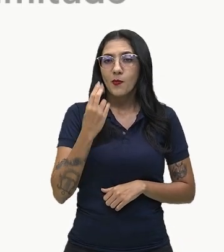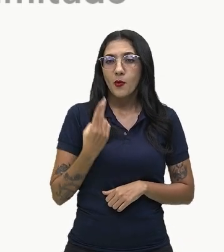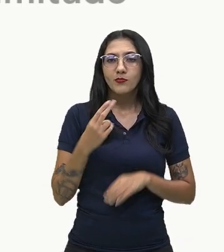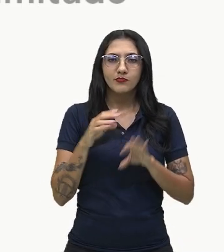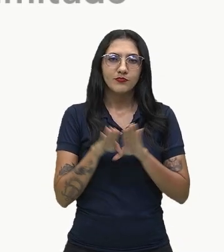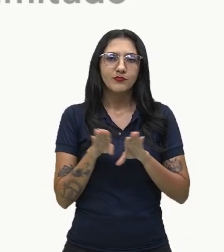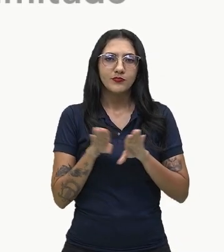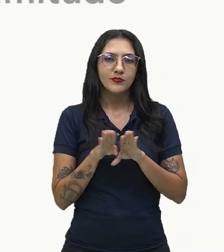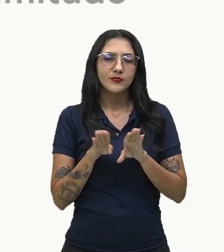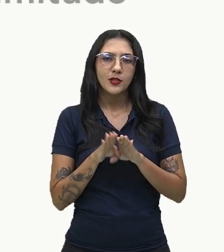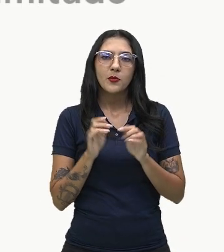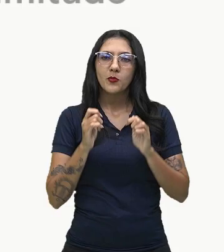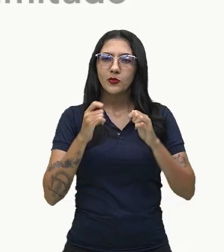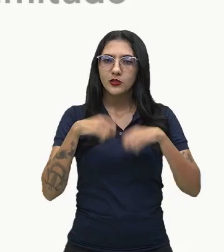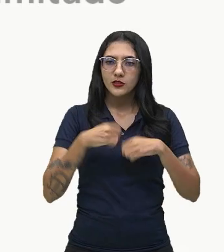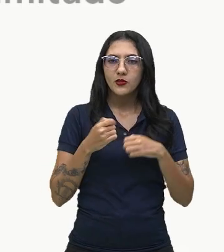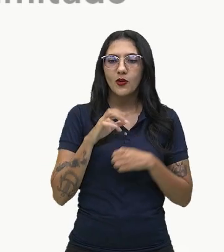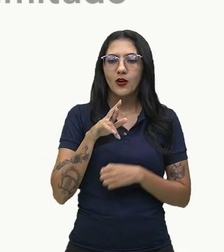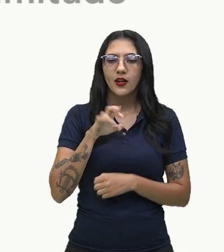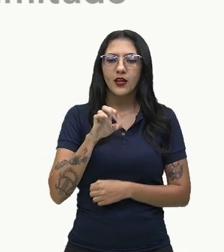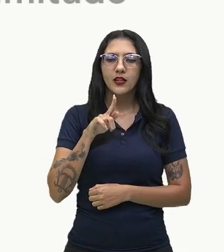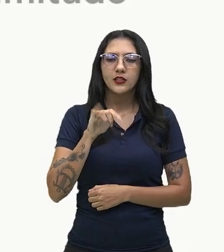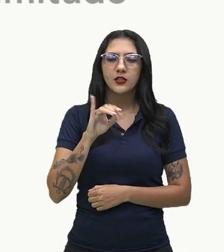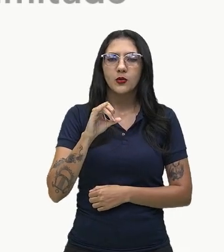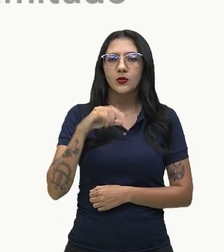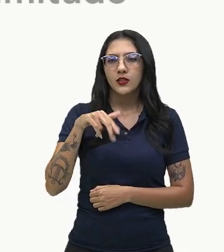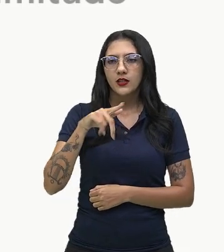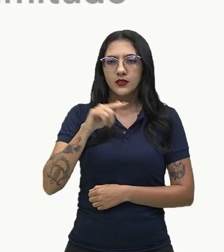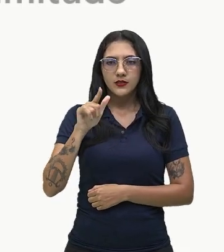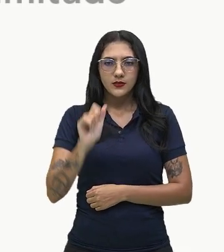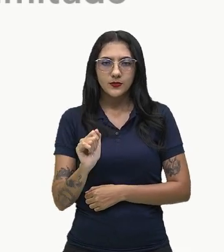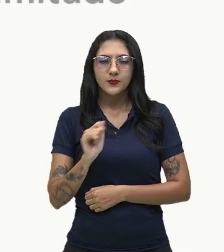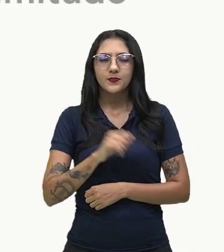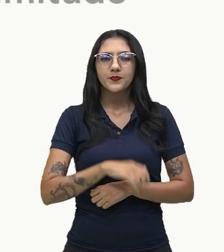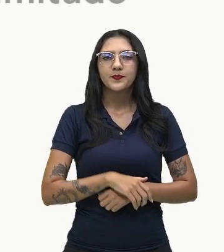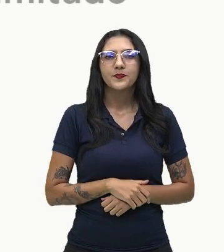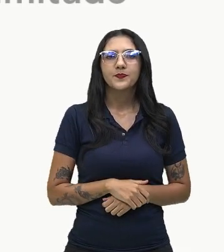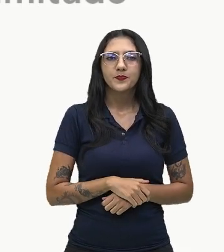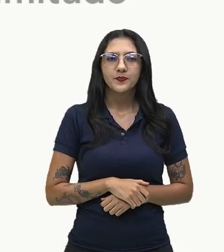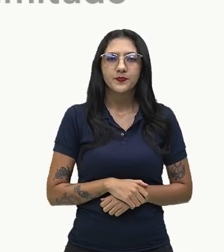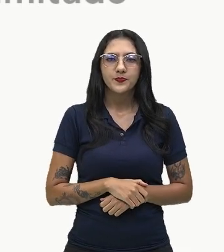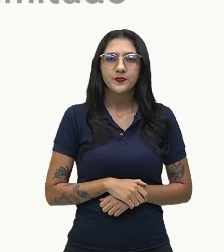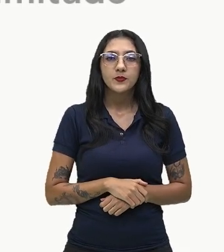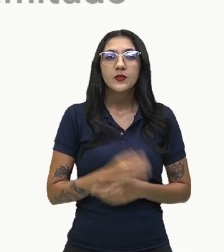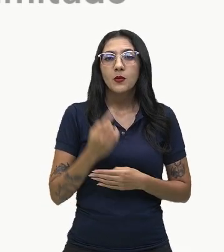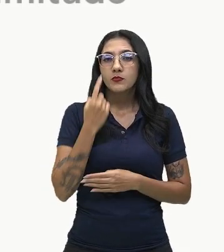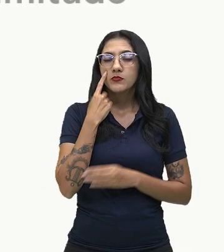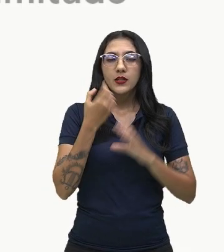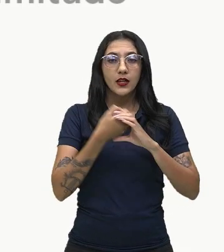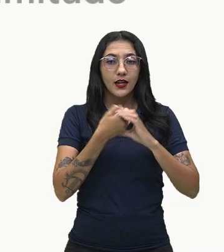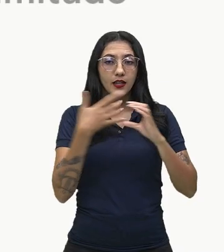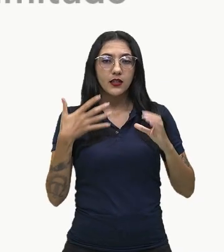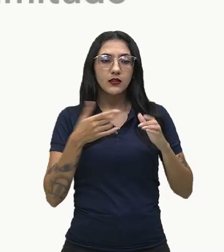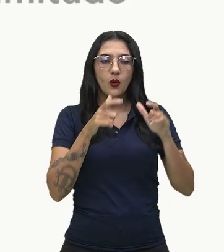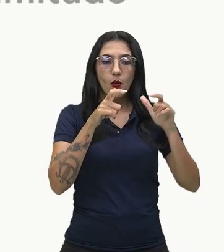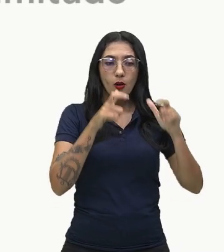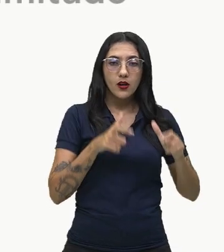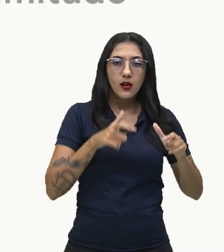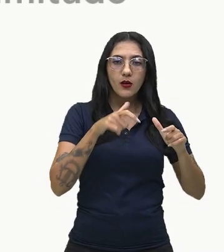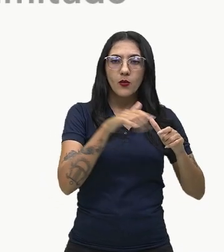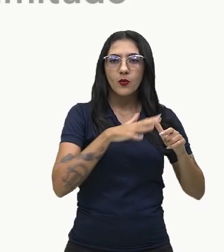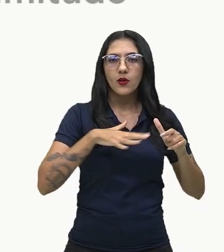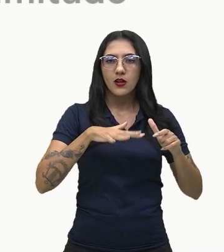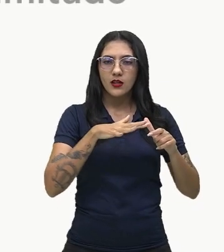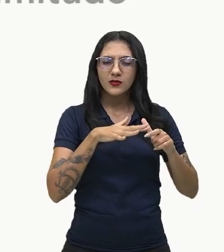podemos chamar, né, de regionalização? Então foram levadas em considerações, olha, características